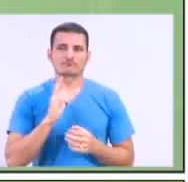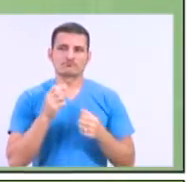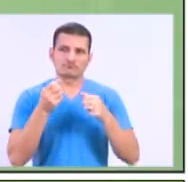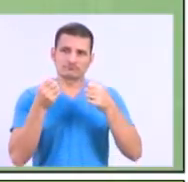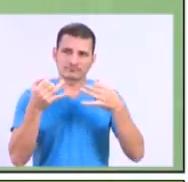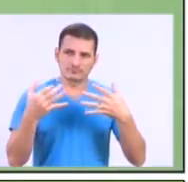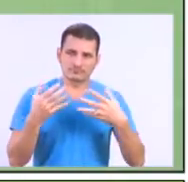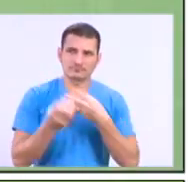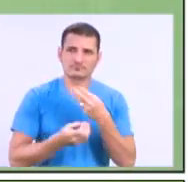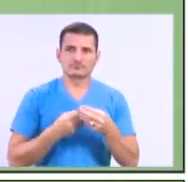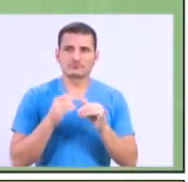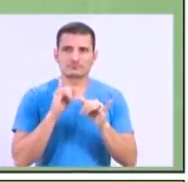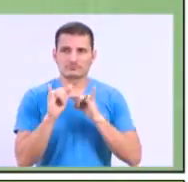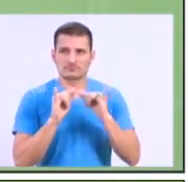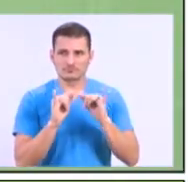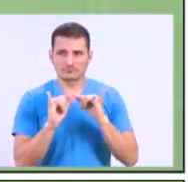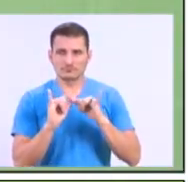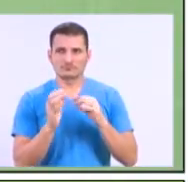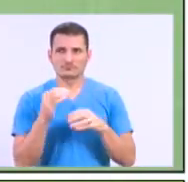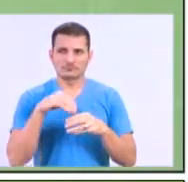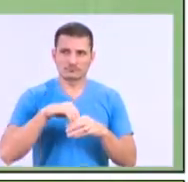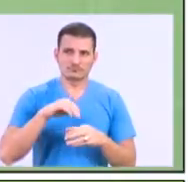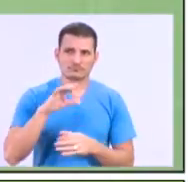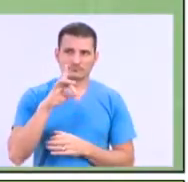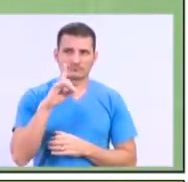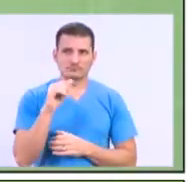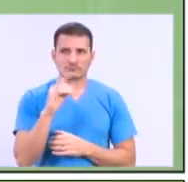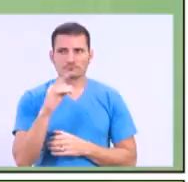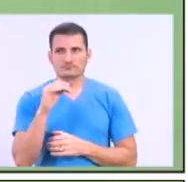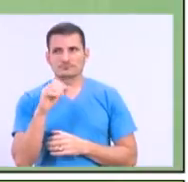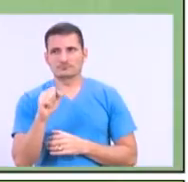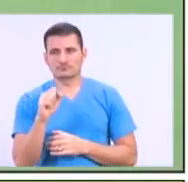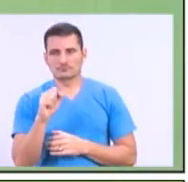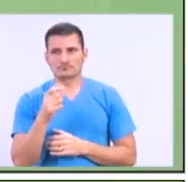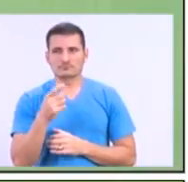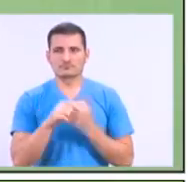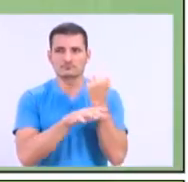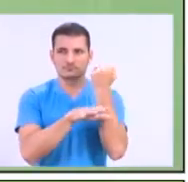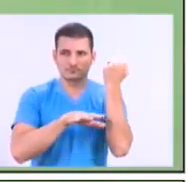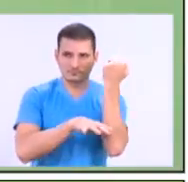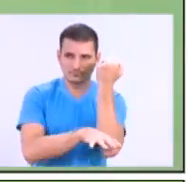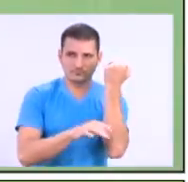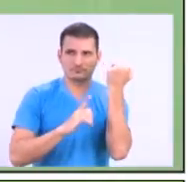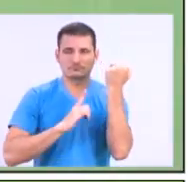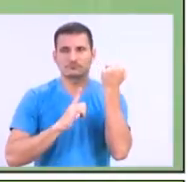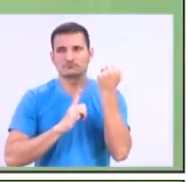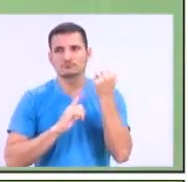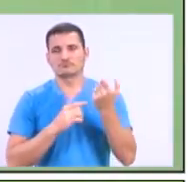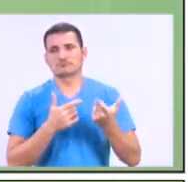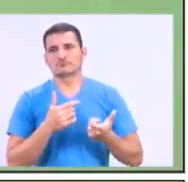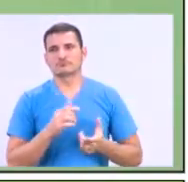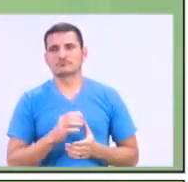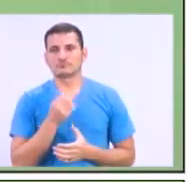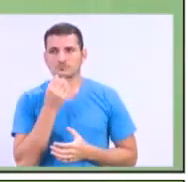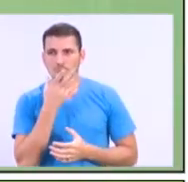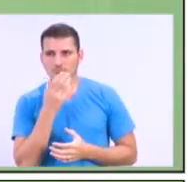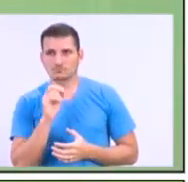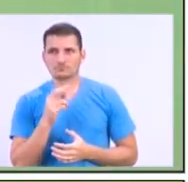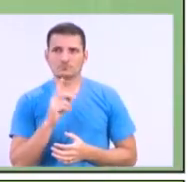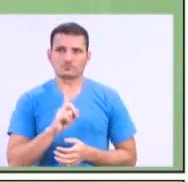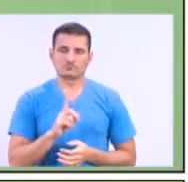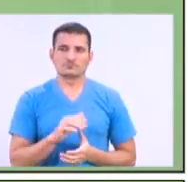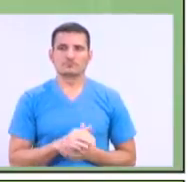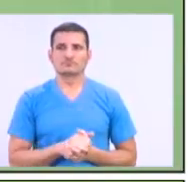se as informações, se os dados estão, aliás, se os servidores estão funcionando ou não. Então, basicamente, quando